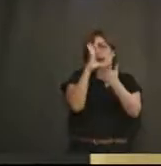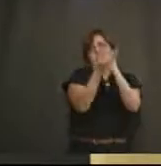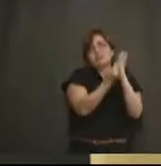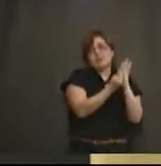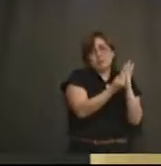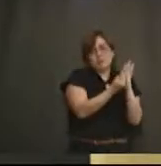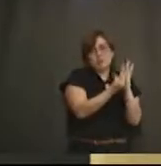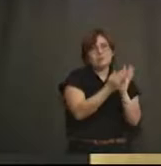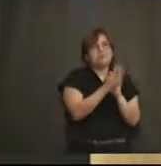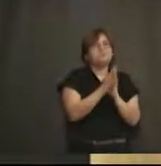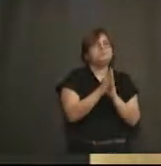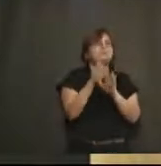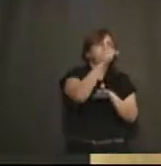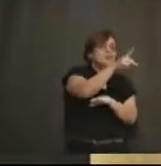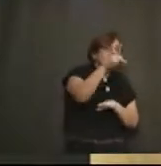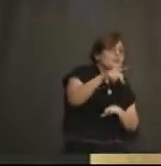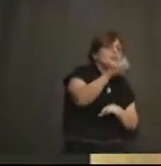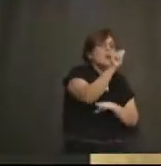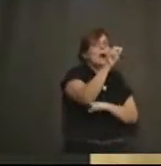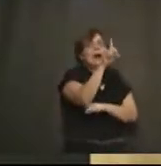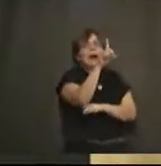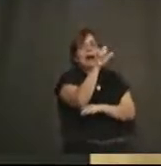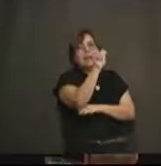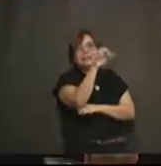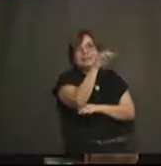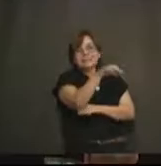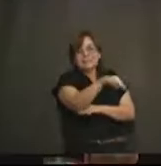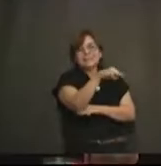professor Adam, que é coordenador